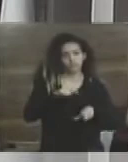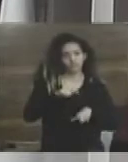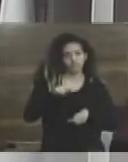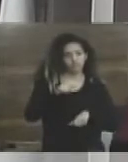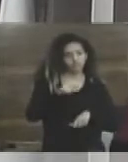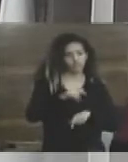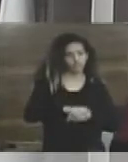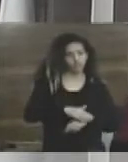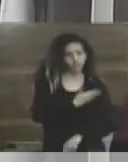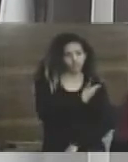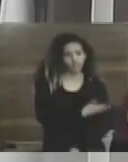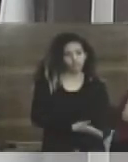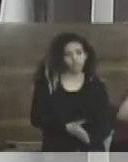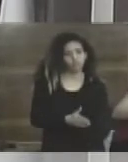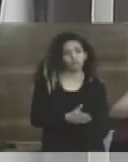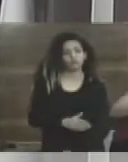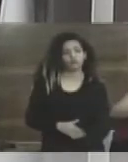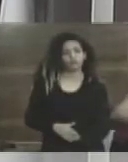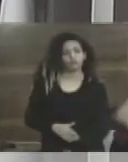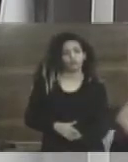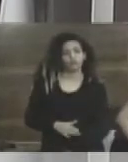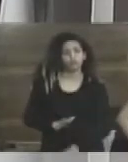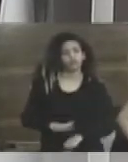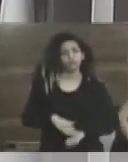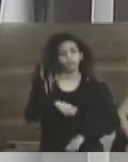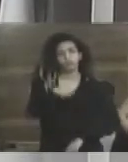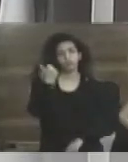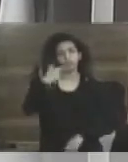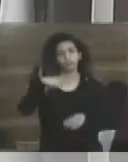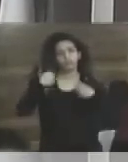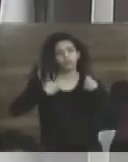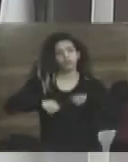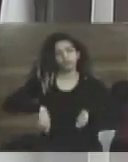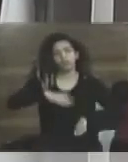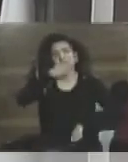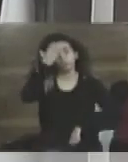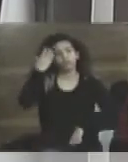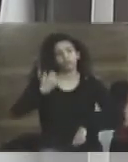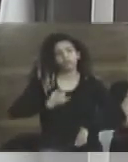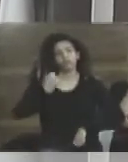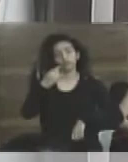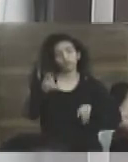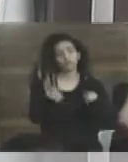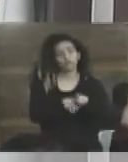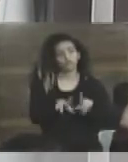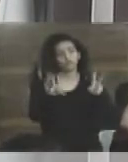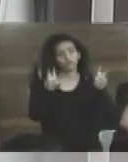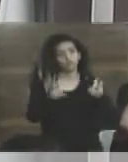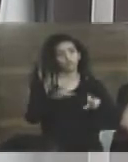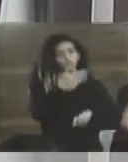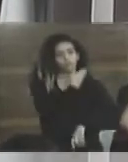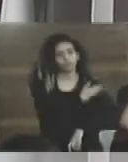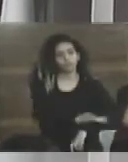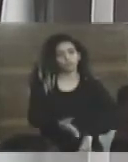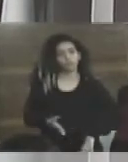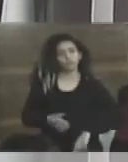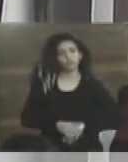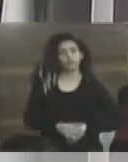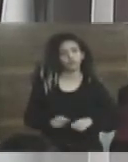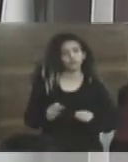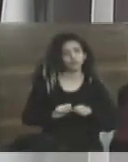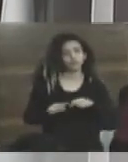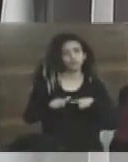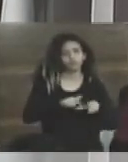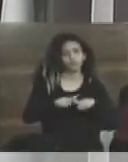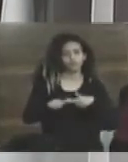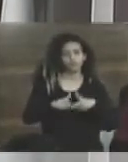há tempo, então, mais do que merecedor, uma pessoa que se importa também com a questão cultural do nosso município e tem feito a parte